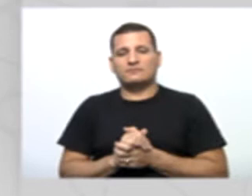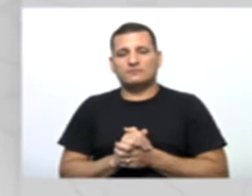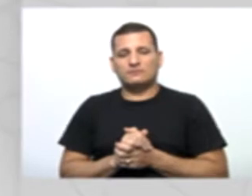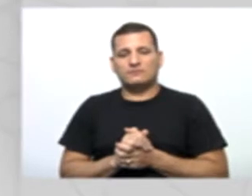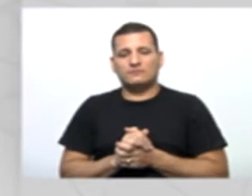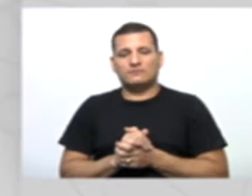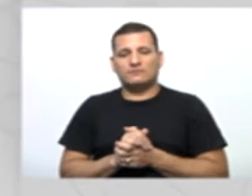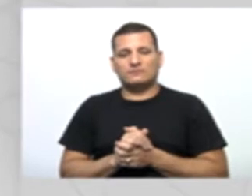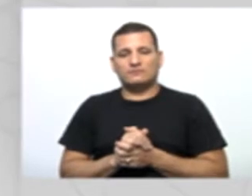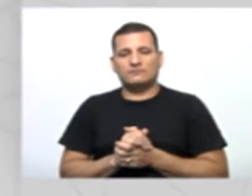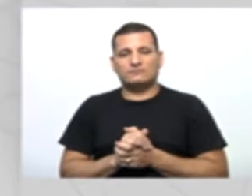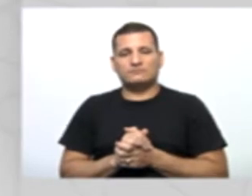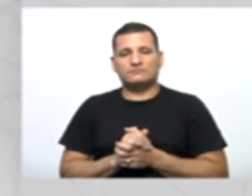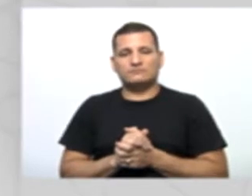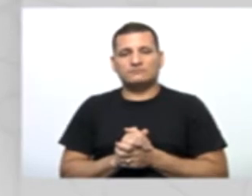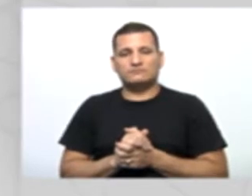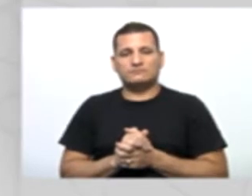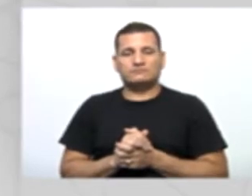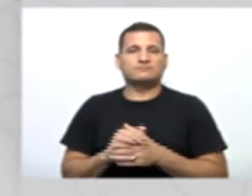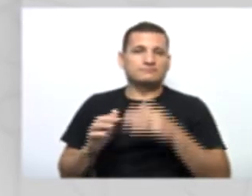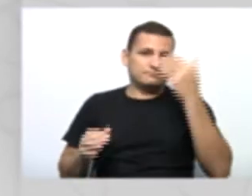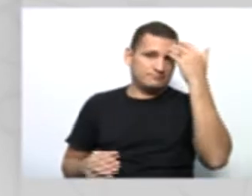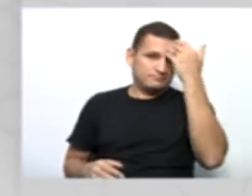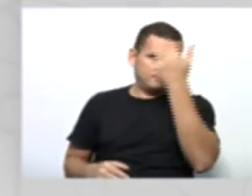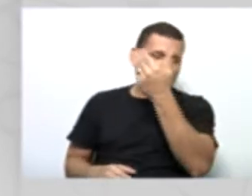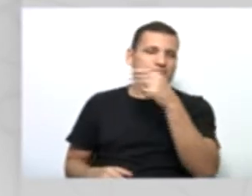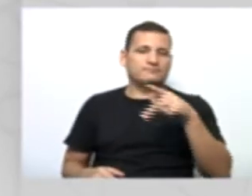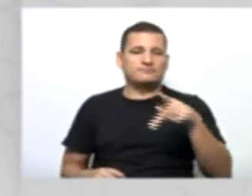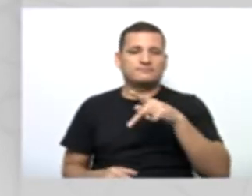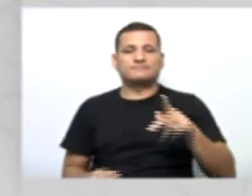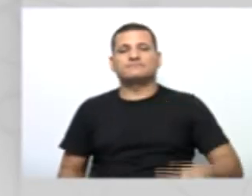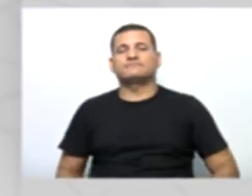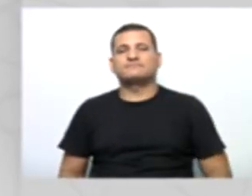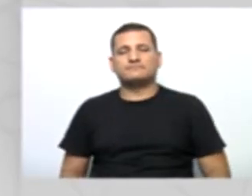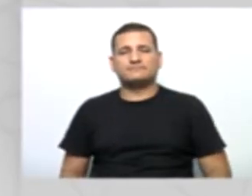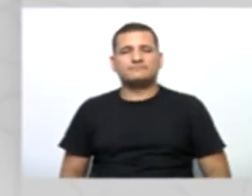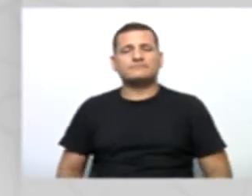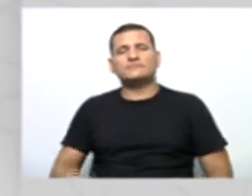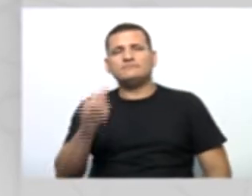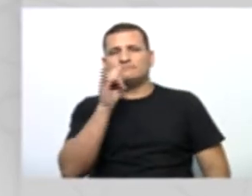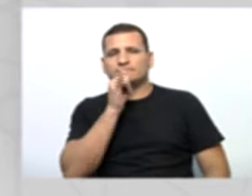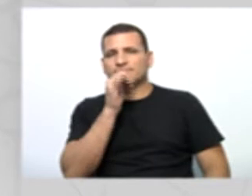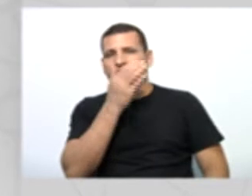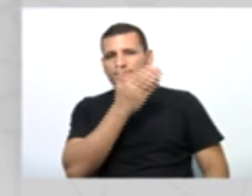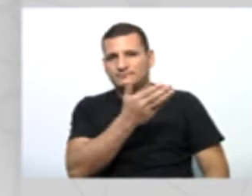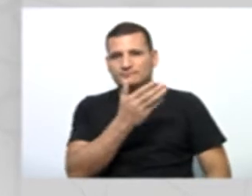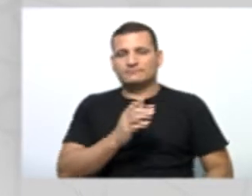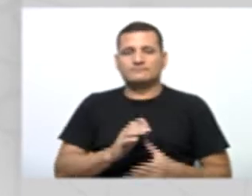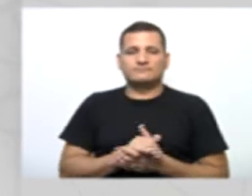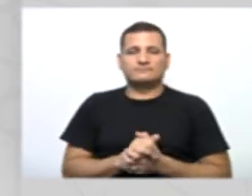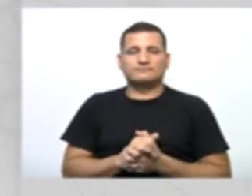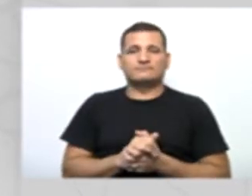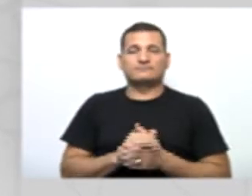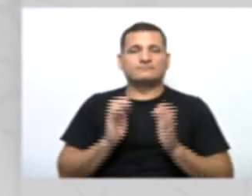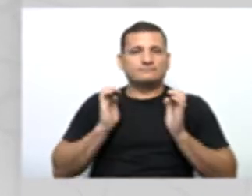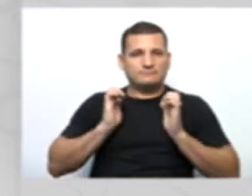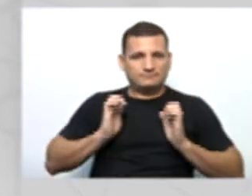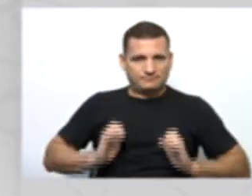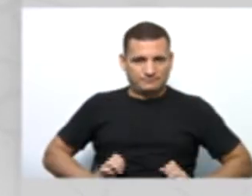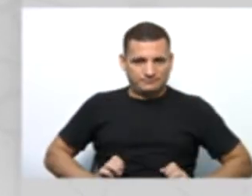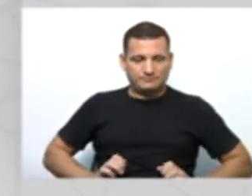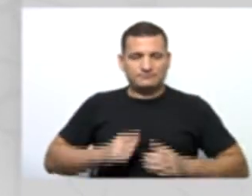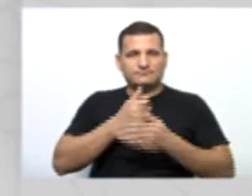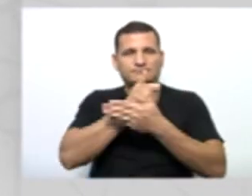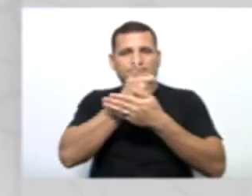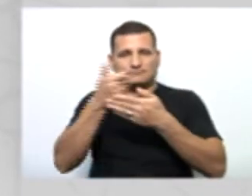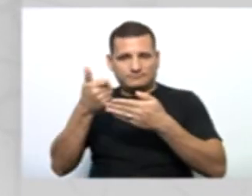muitas complicações. Muito obrigado, professor Wesley. Citando um exemplo, né, sobre a questão da ética e a questão